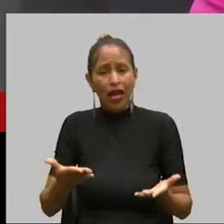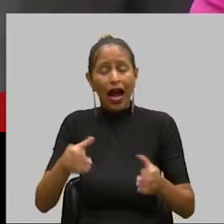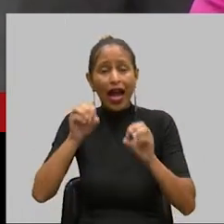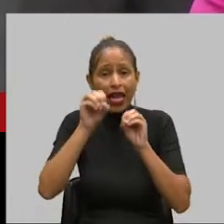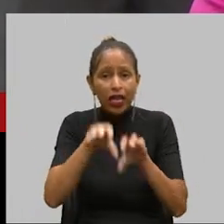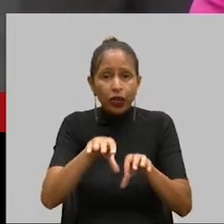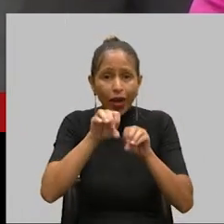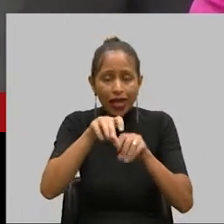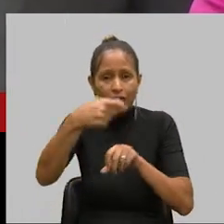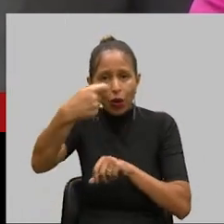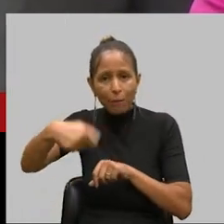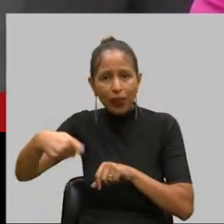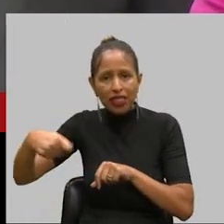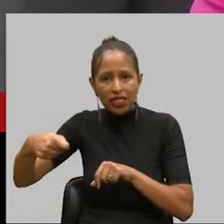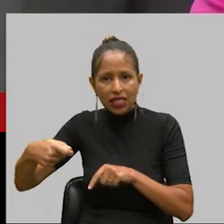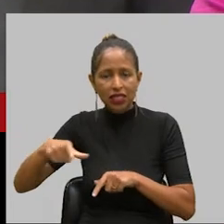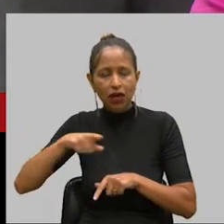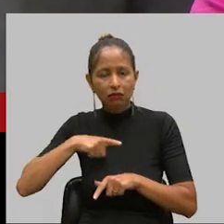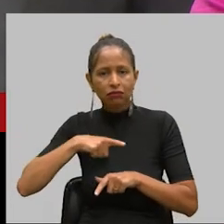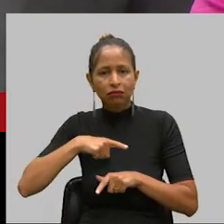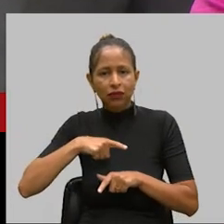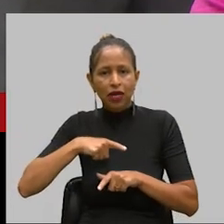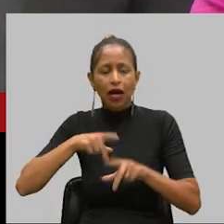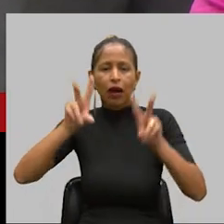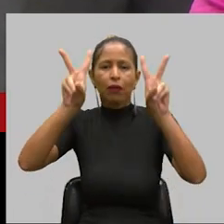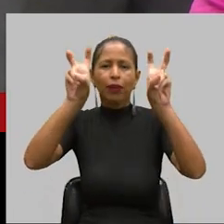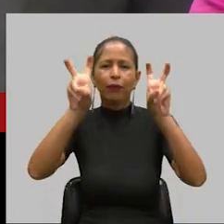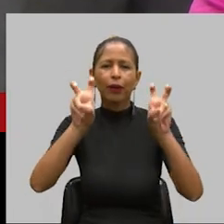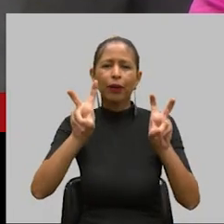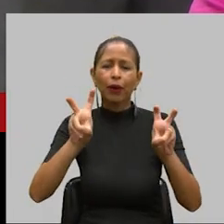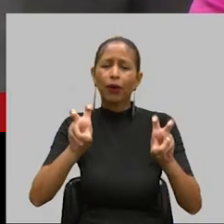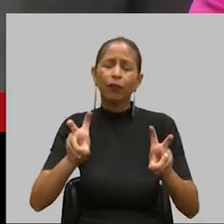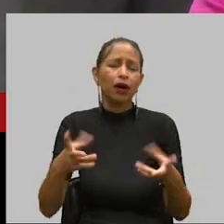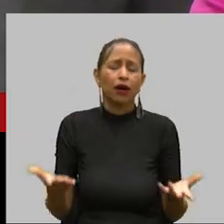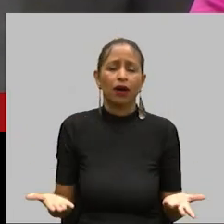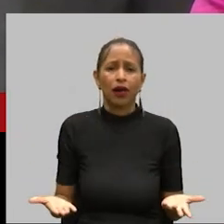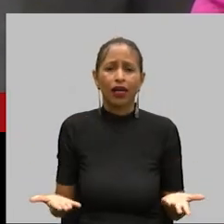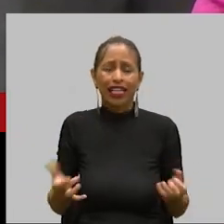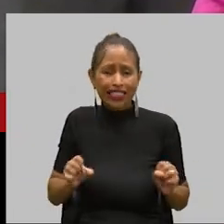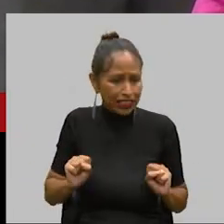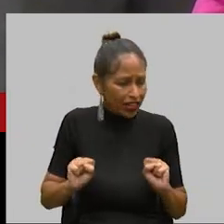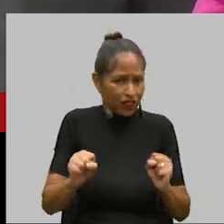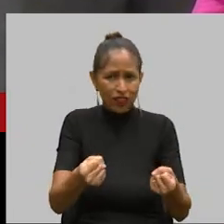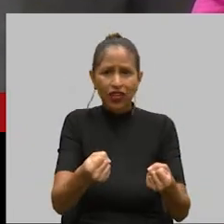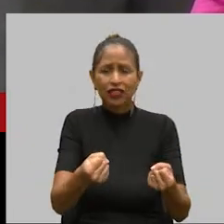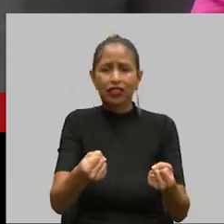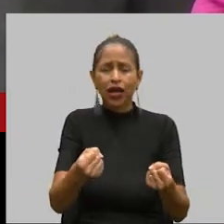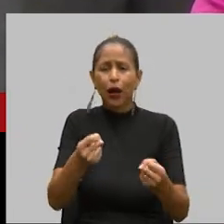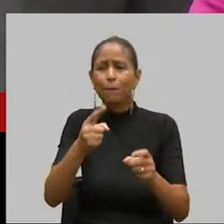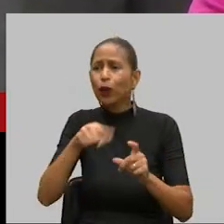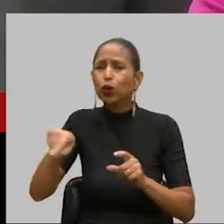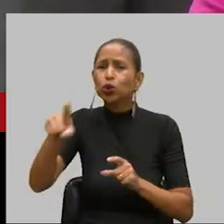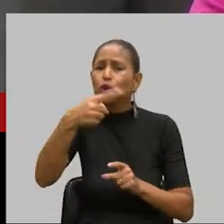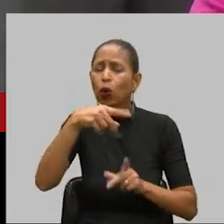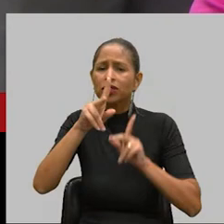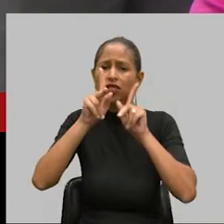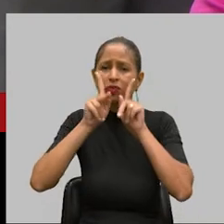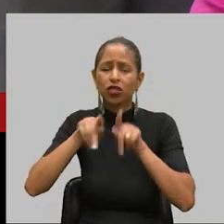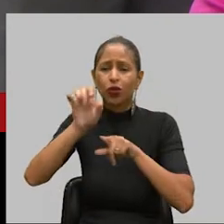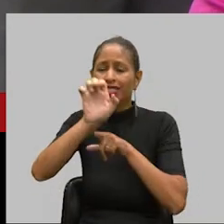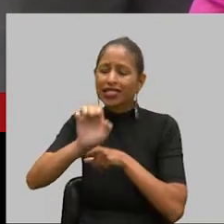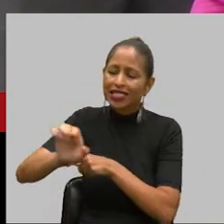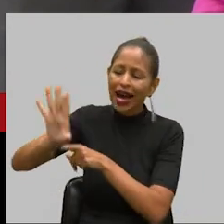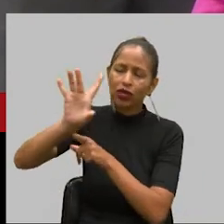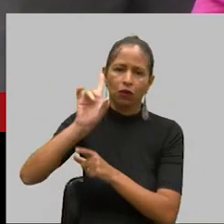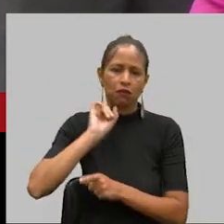precisa gente ser ter pauta de todo mundo tem que ser defend defendida por todas as pessoas do Estado de Minas